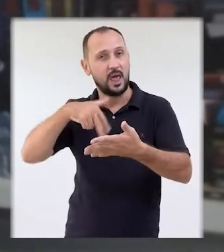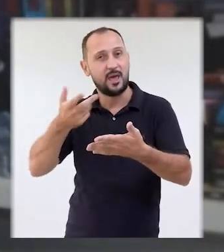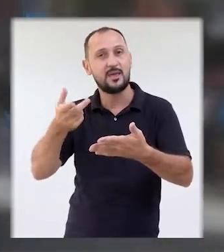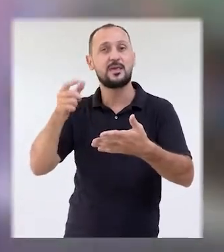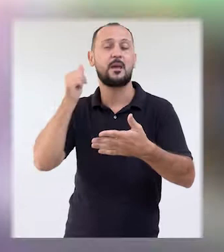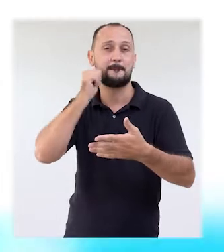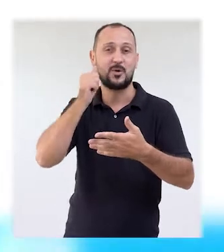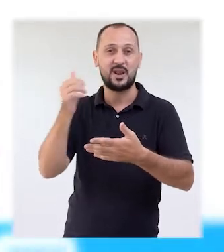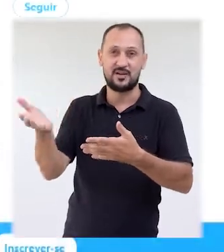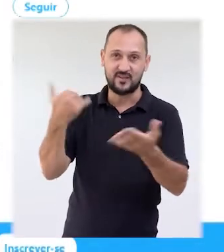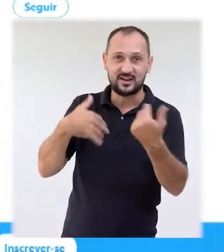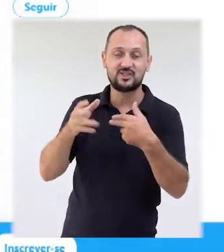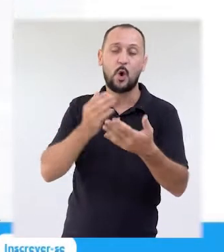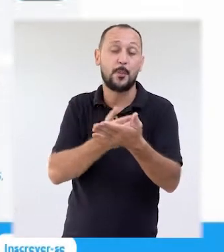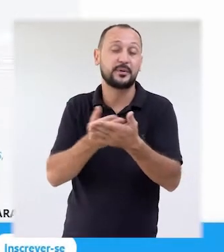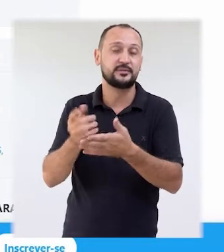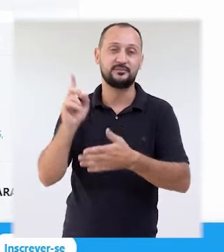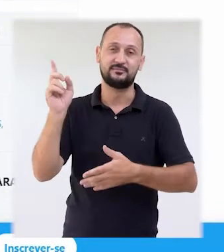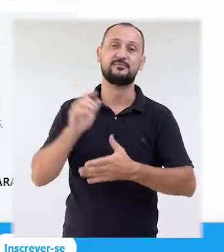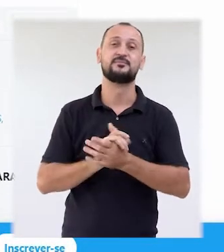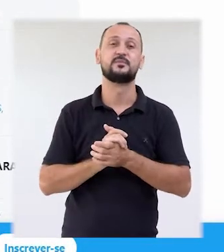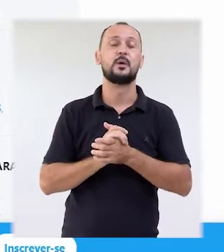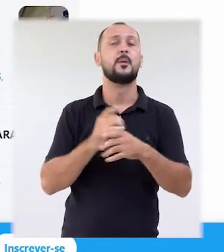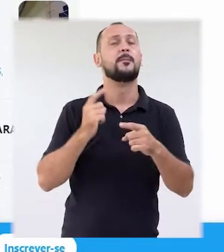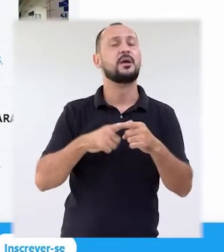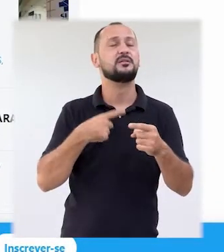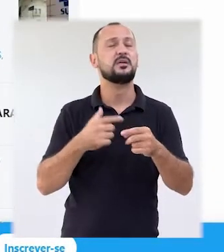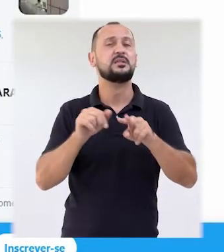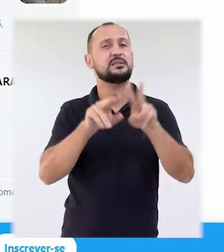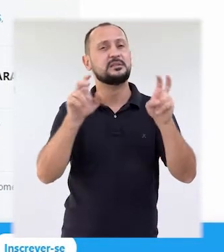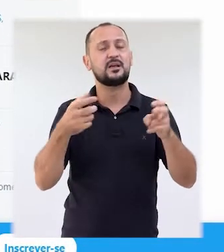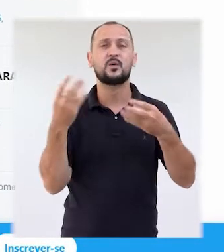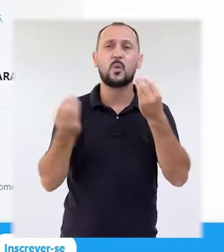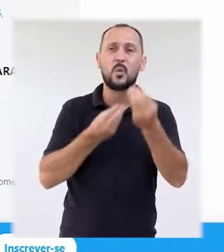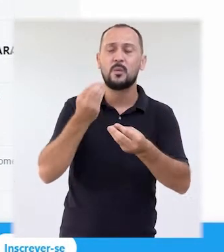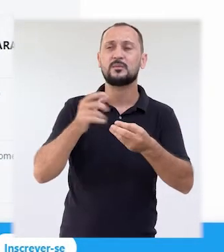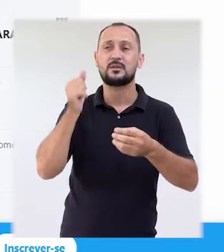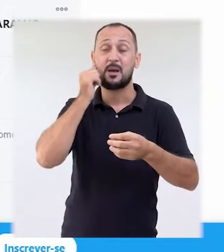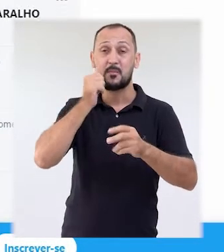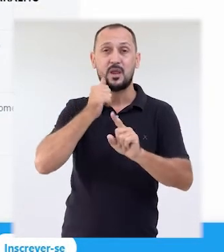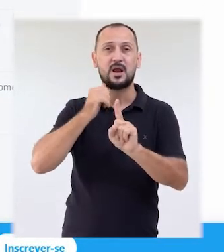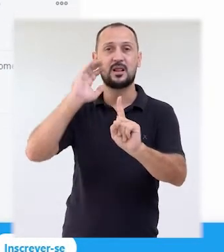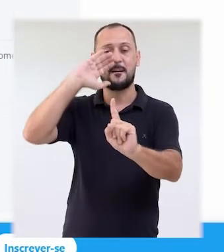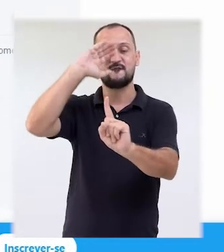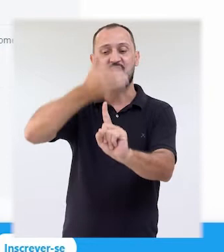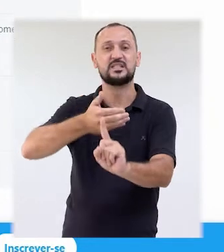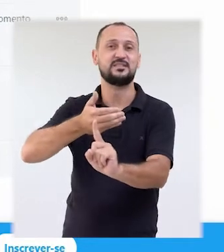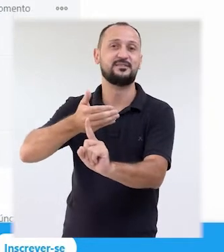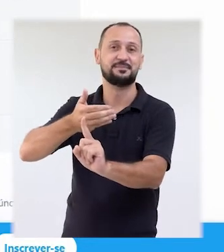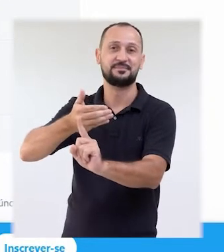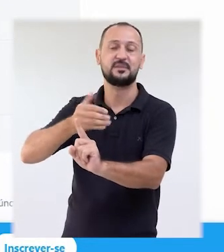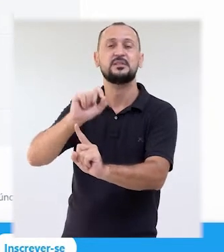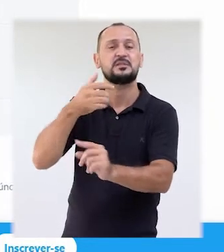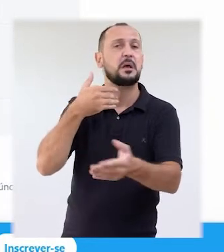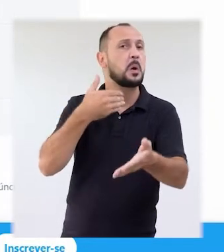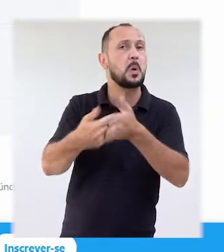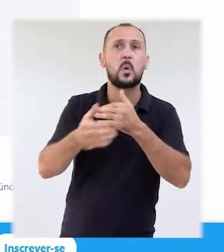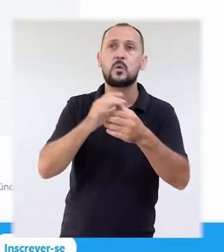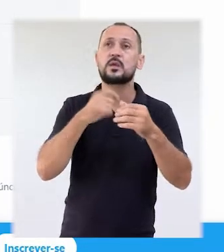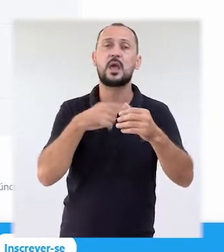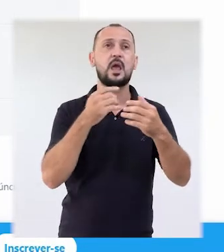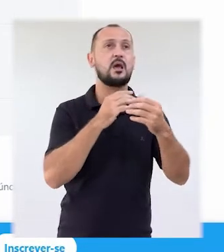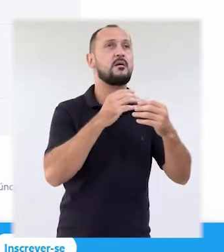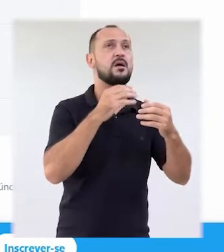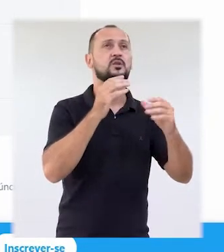Women, que é Leiam Mulheres, né? Porque há toda essa questão da invisibilização da mulher. Se você olhar